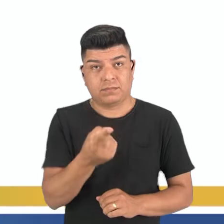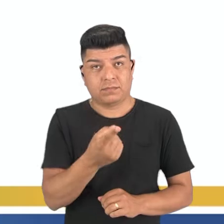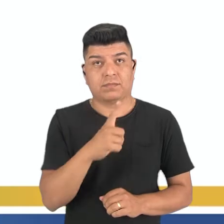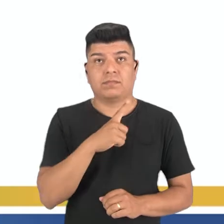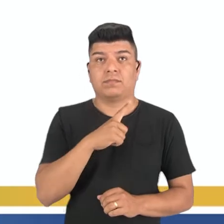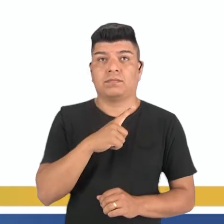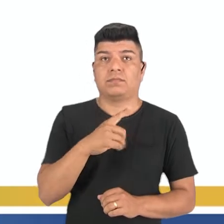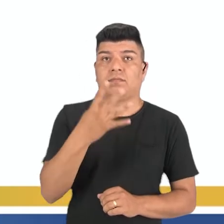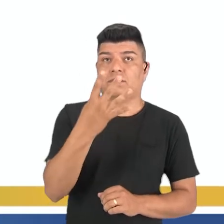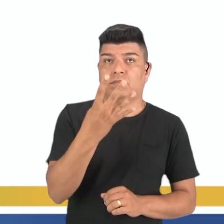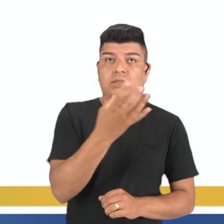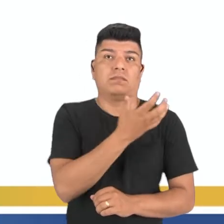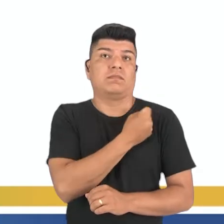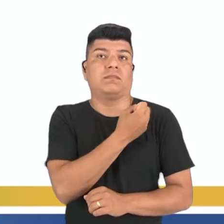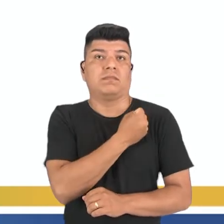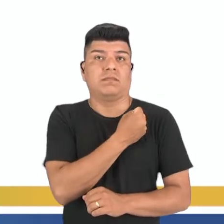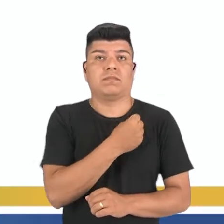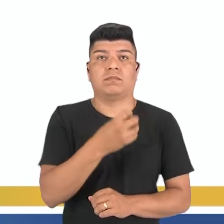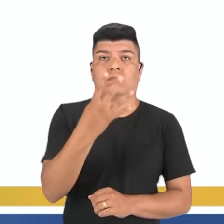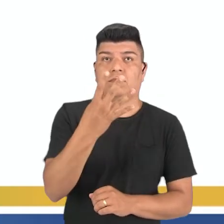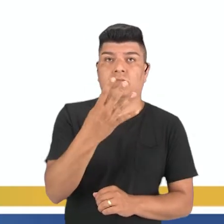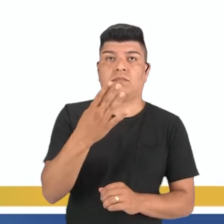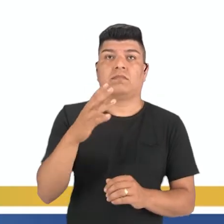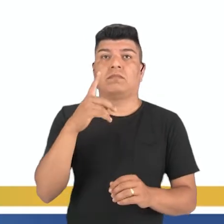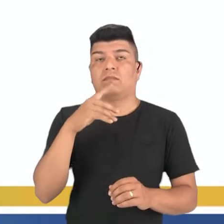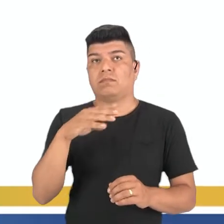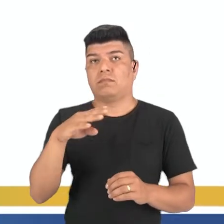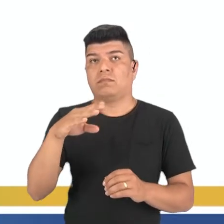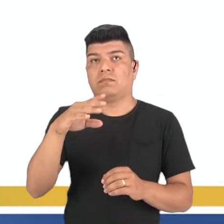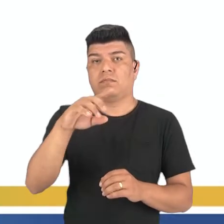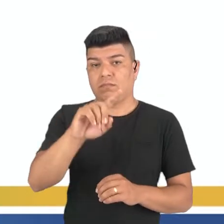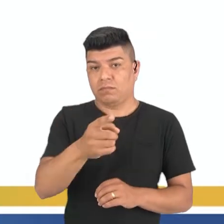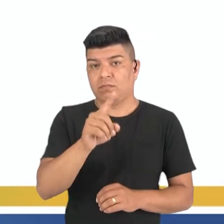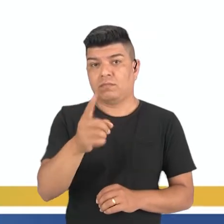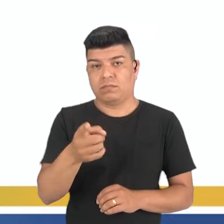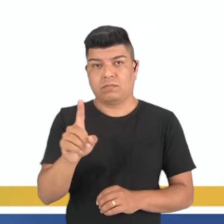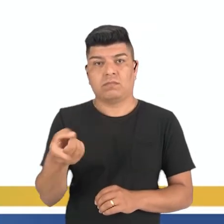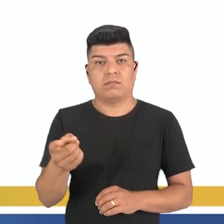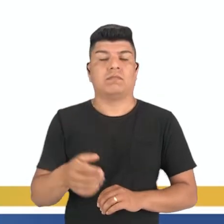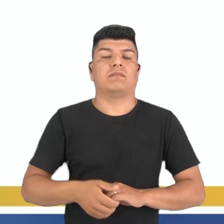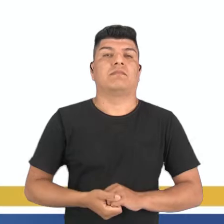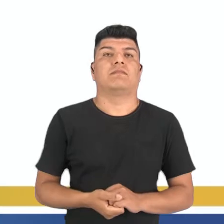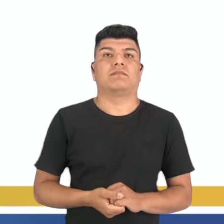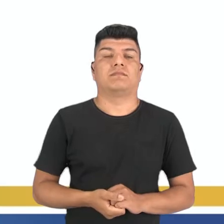temos 4 números, ou seja, 4 casas decimais. Tudo bem?